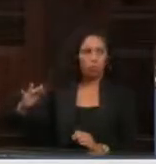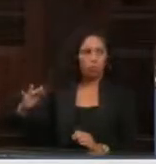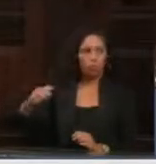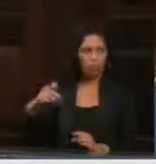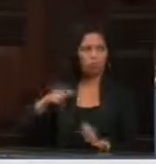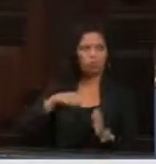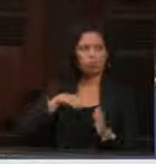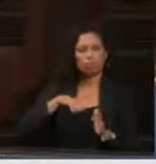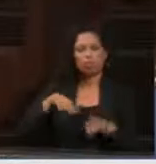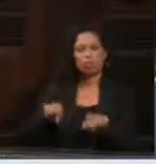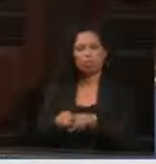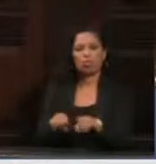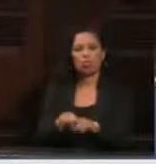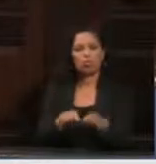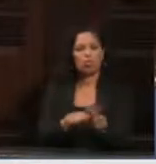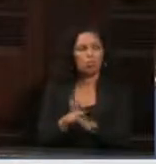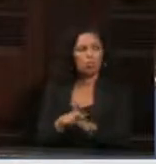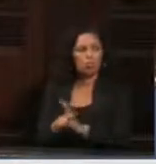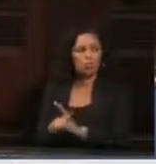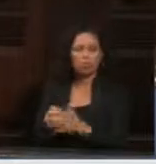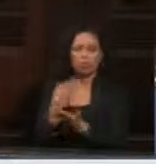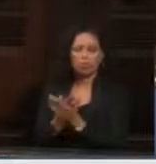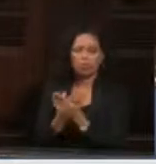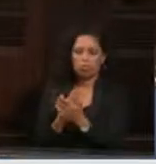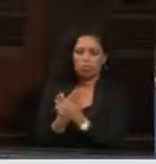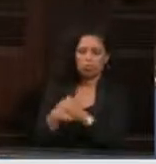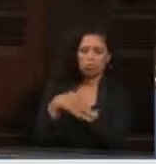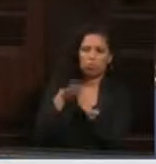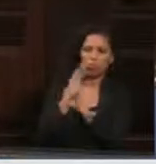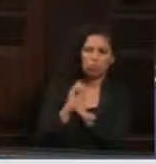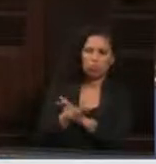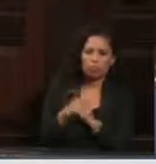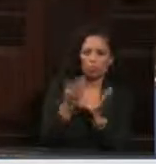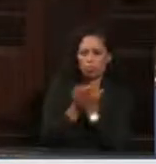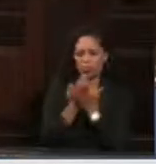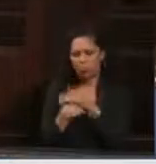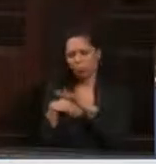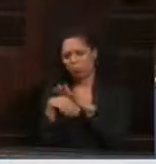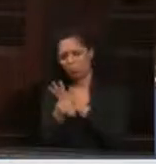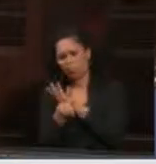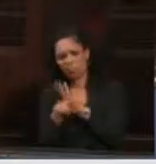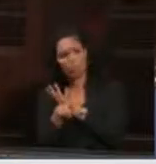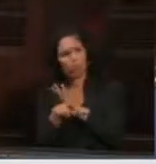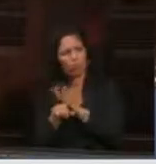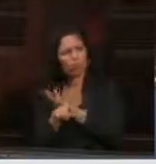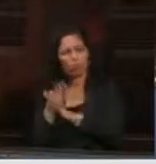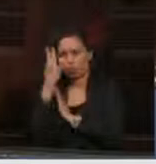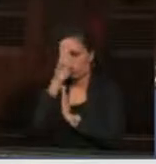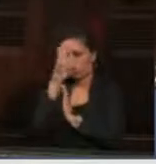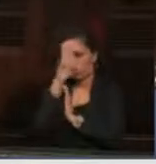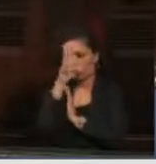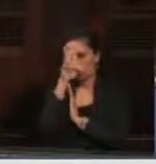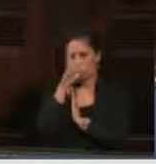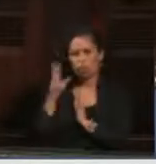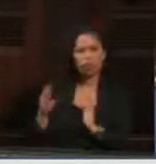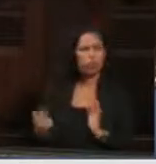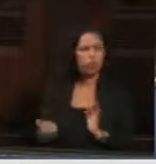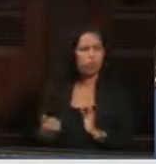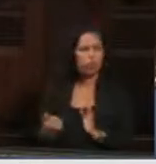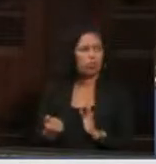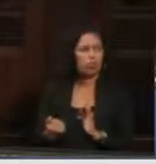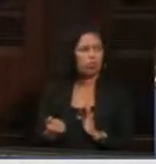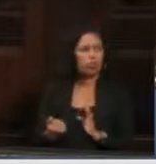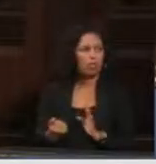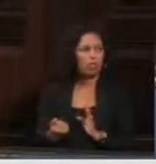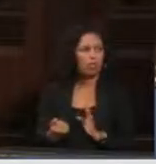específico de formação é estudos diferenças históricas na área da surdez que o instituto